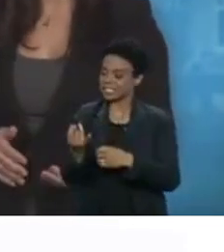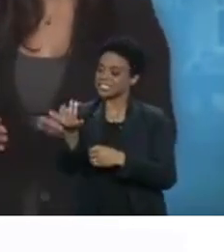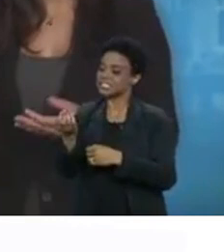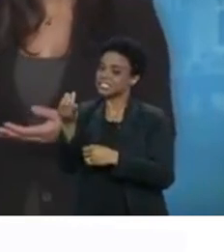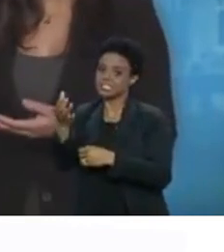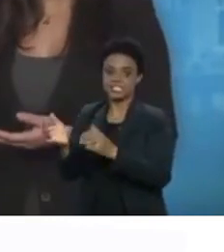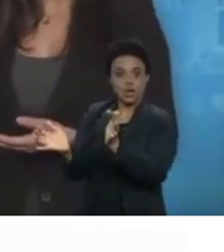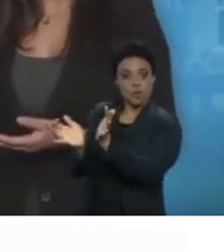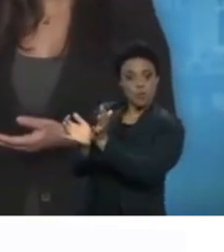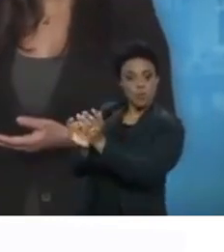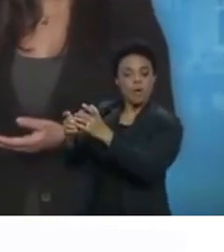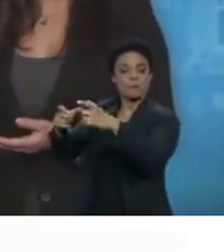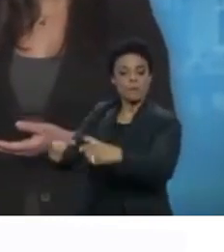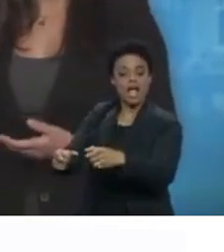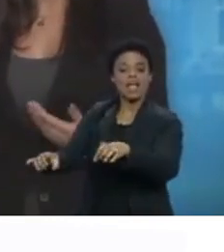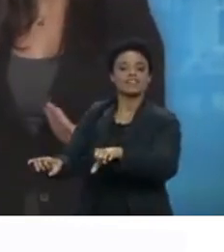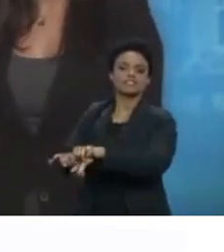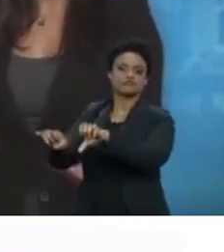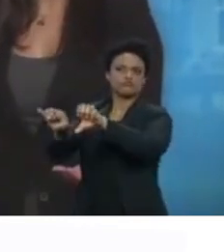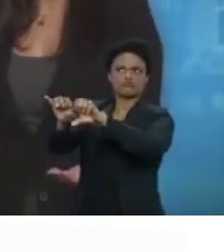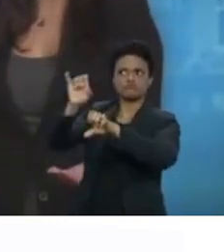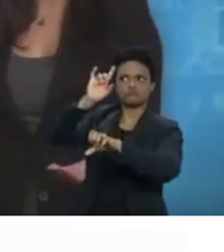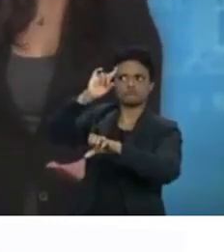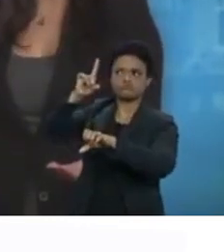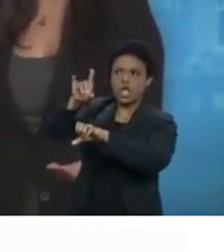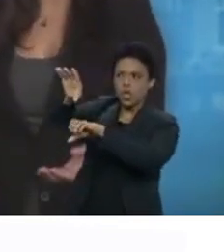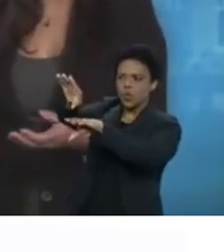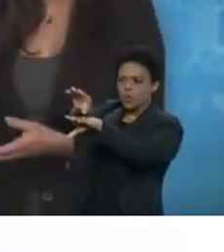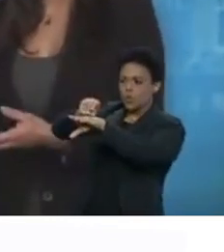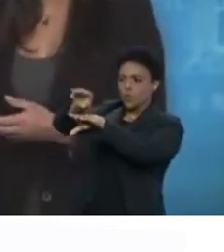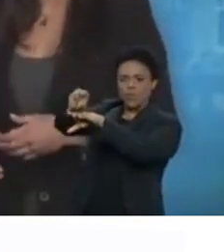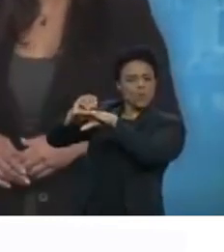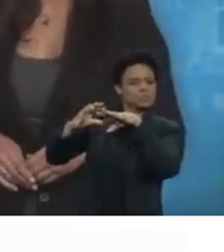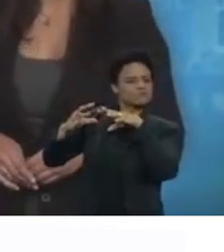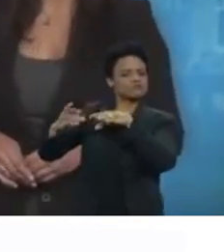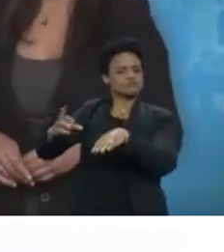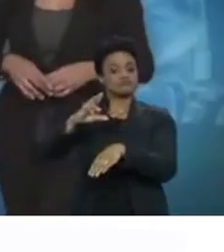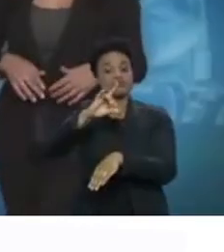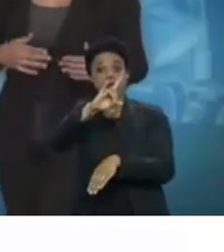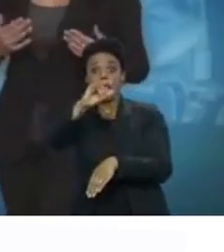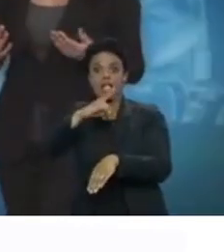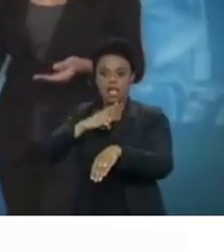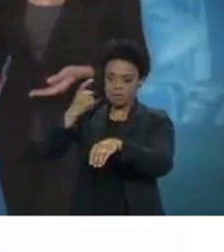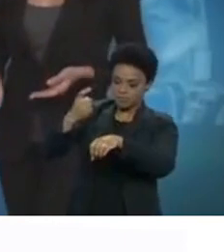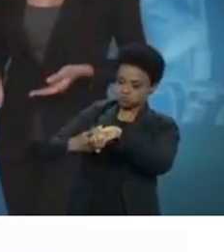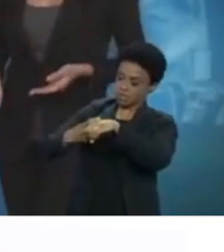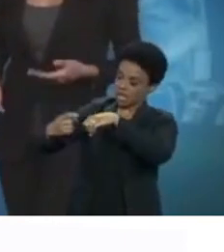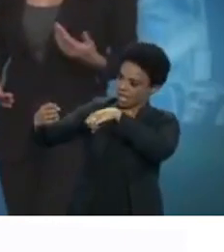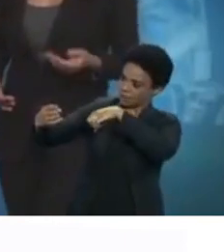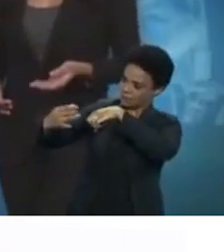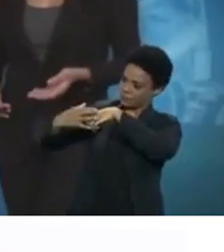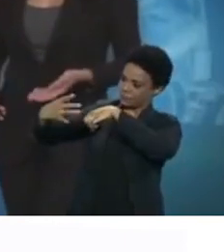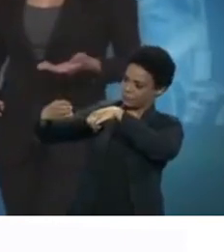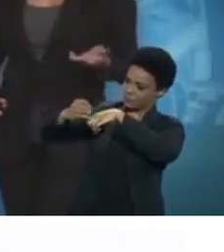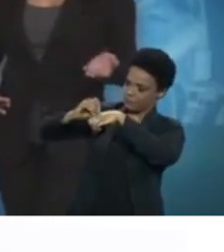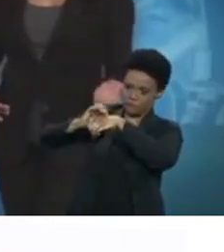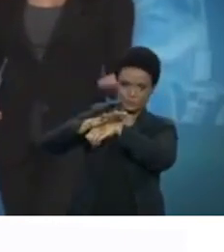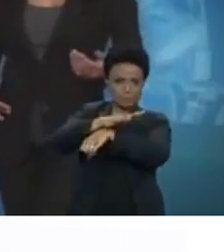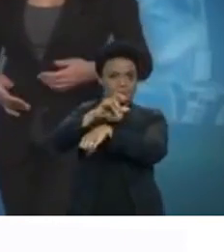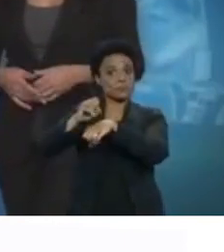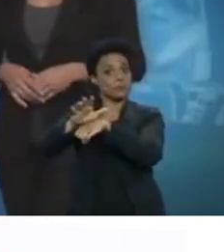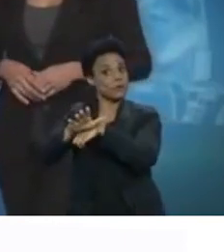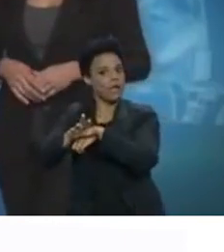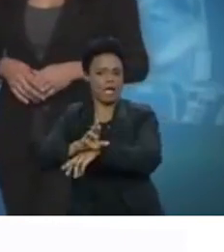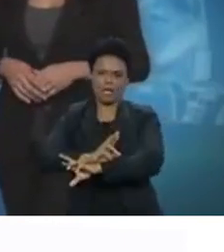negro, que é uma estrutura hipotética que absorve toda a radiação que incidir sobre ela. A transferência de calor entre fluidos a